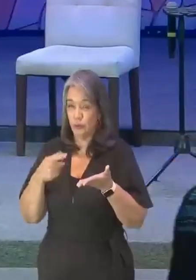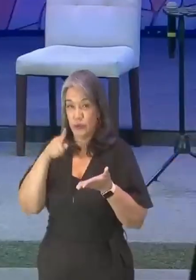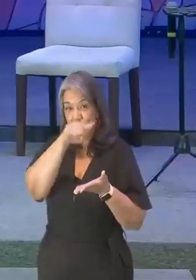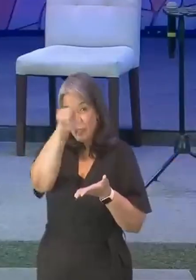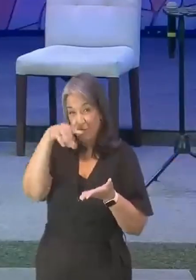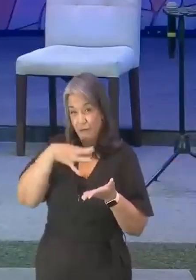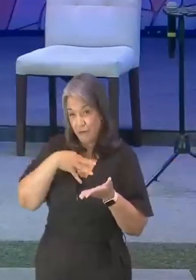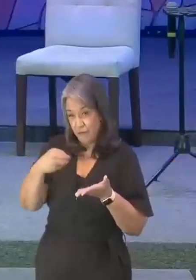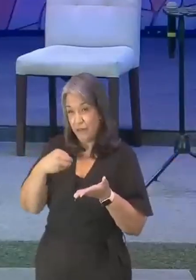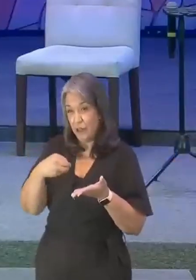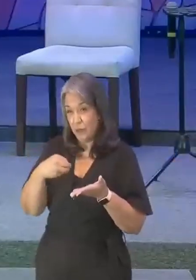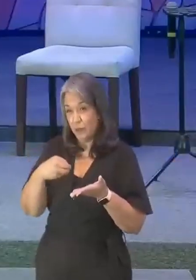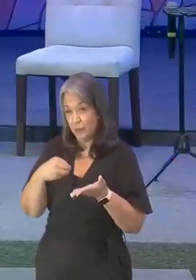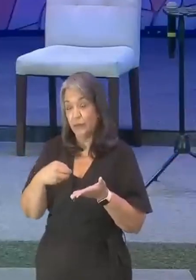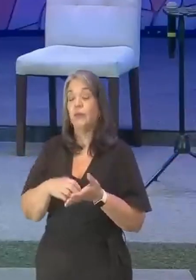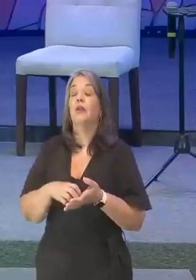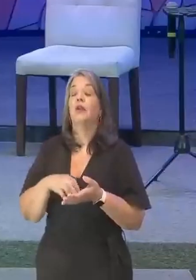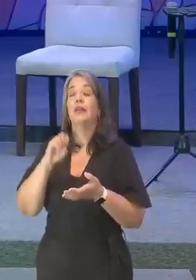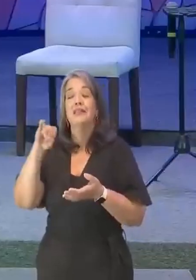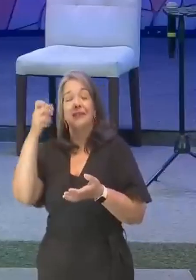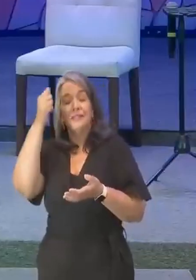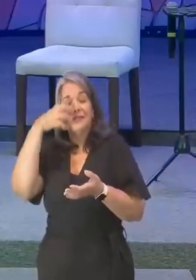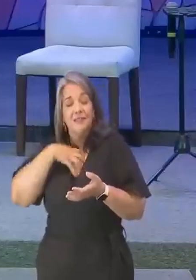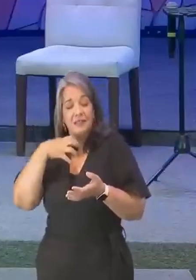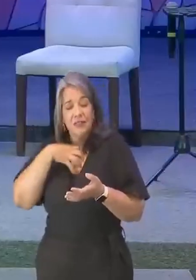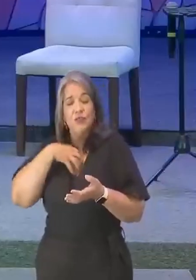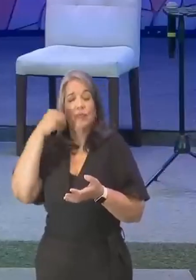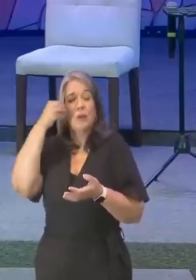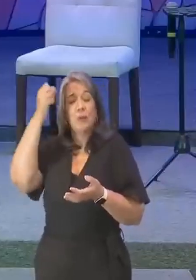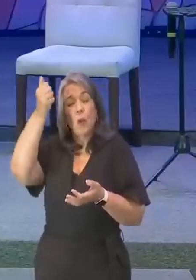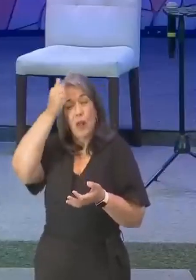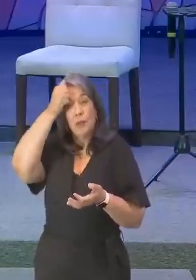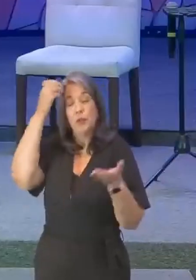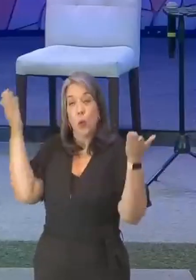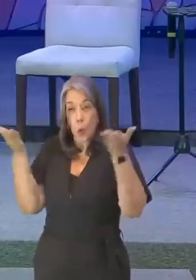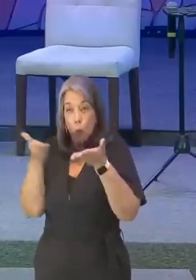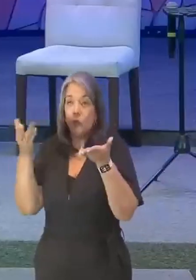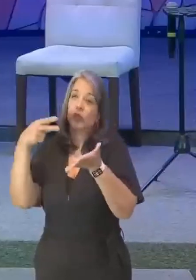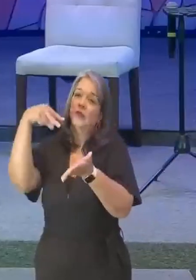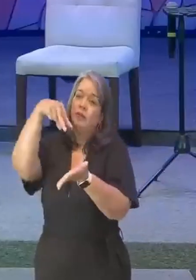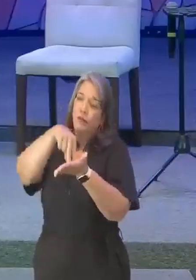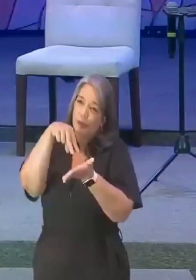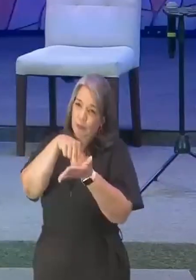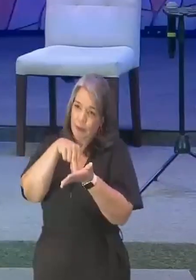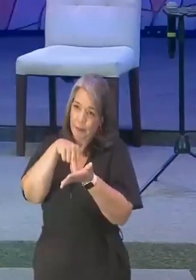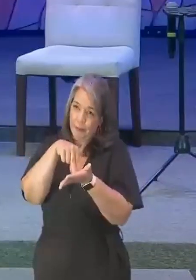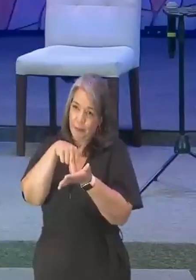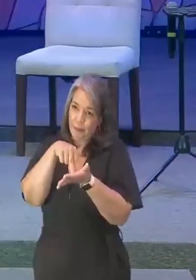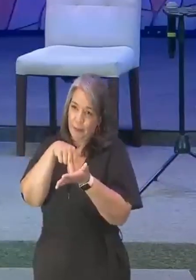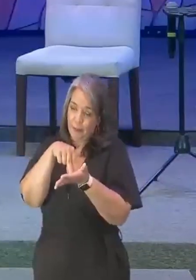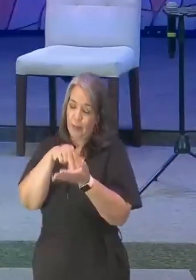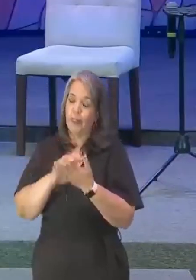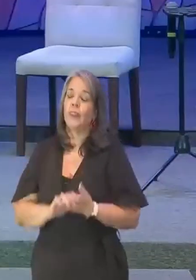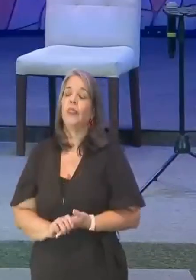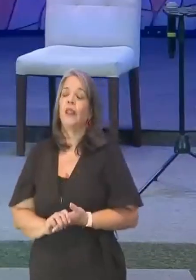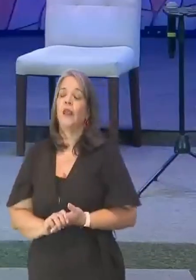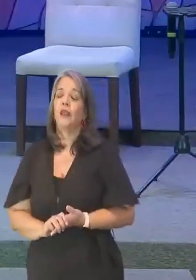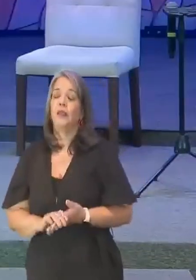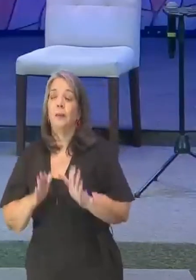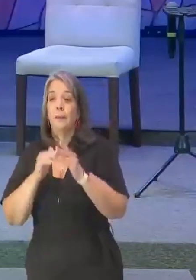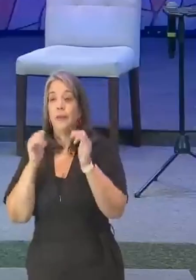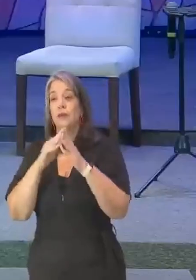essas pessoas que vão ficar de pé. Mesmo que não seja o seu filho, mas que você, como mãe,